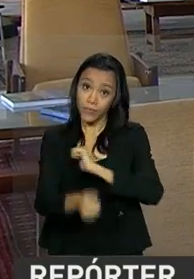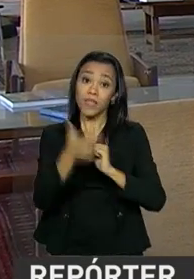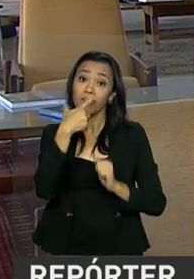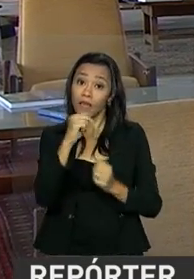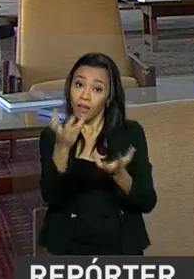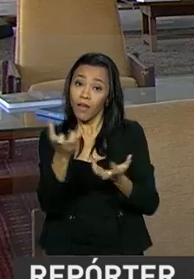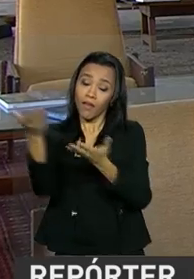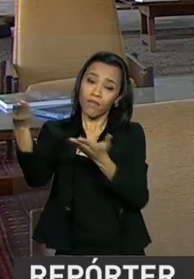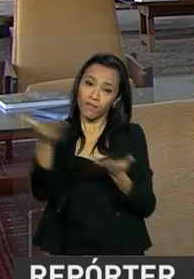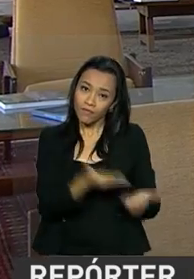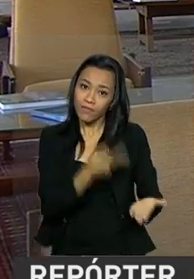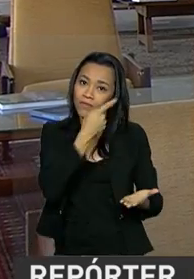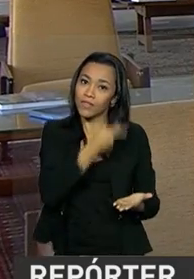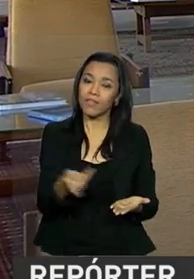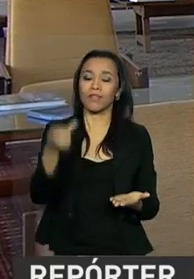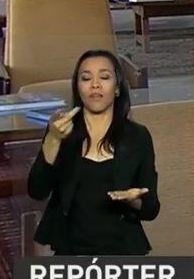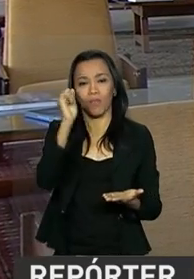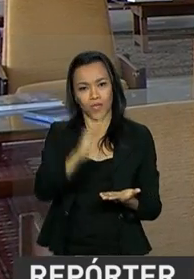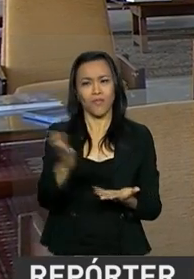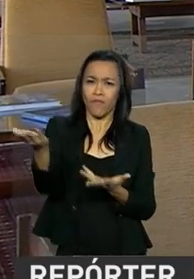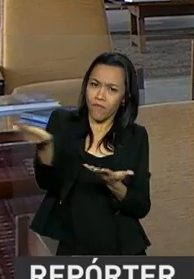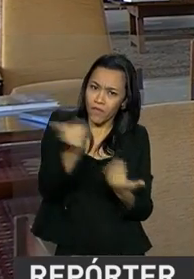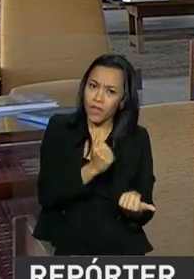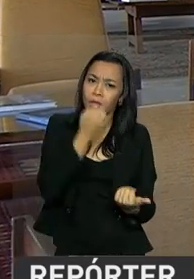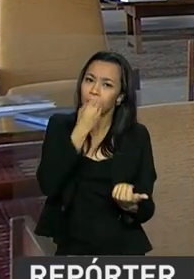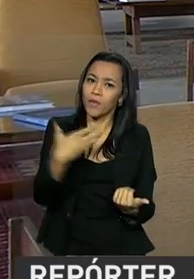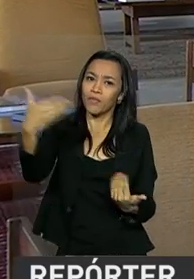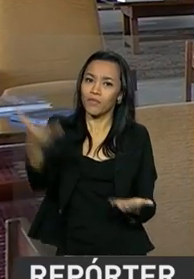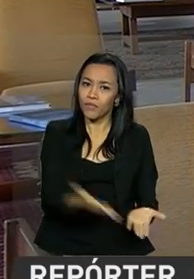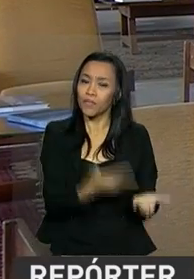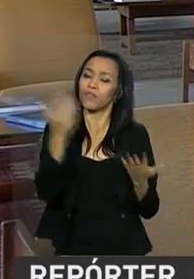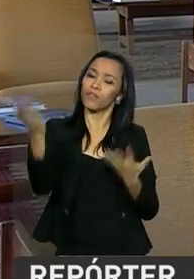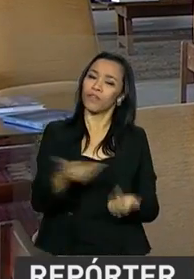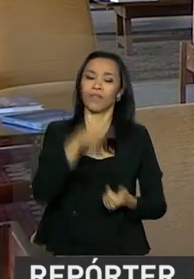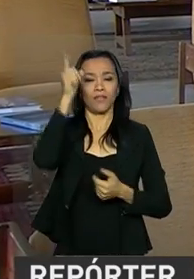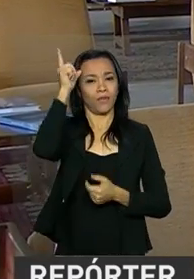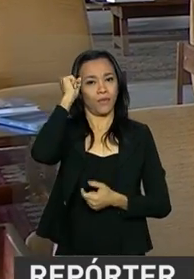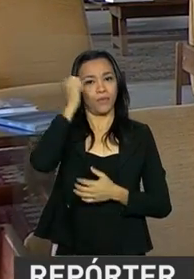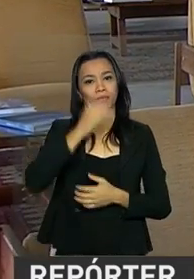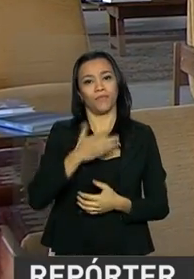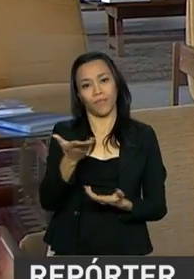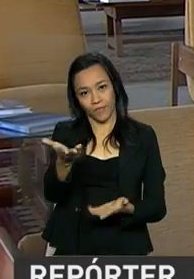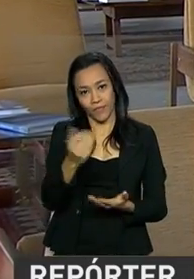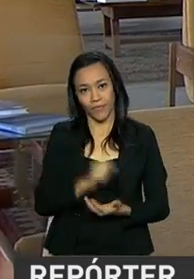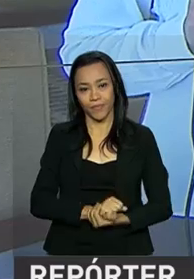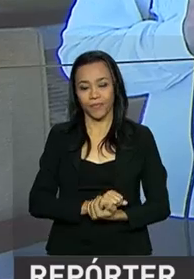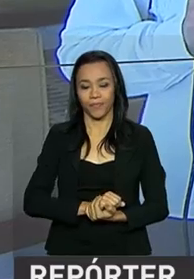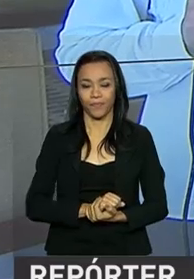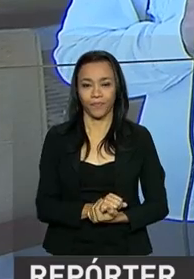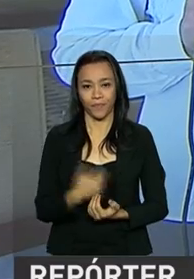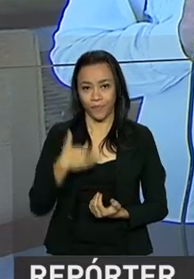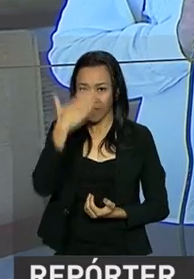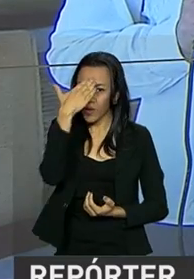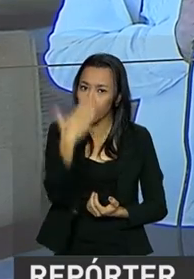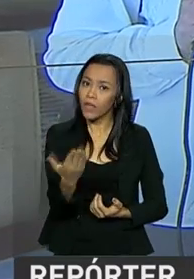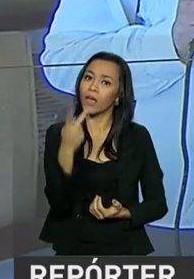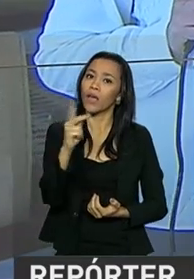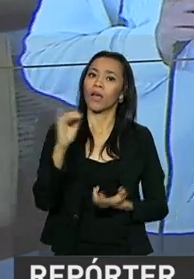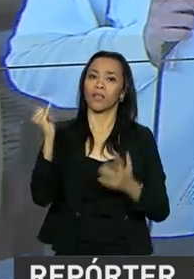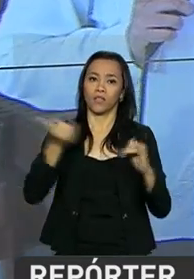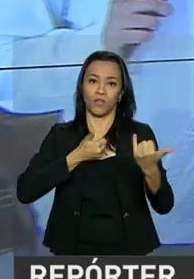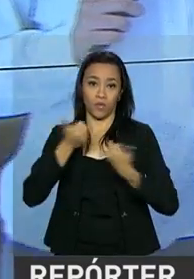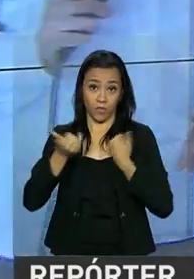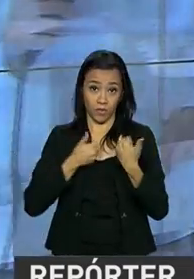Brasil durante as Olimpíadas venha seja bem-vindo e venha tranquilo é com você Daniele Obrigada Taíssa pelas suas